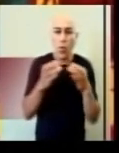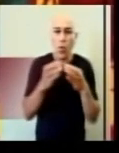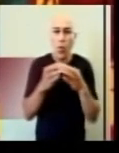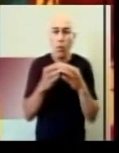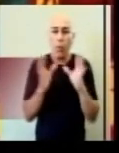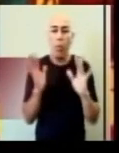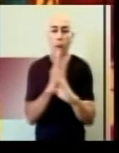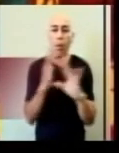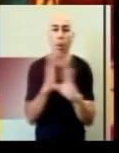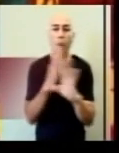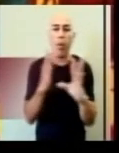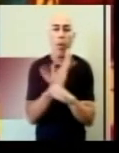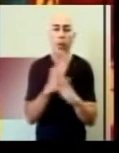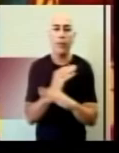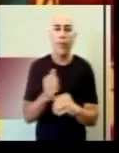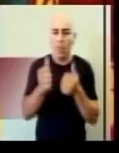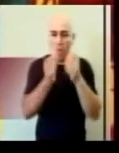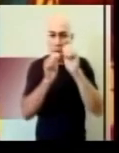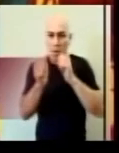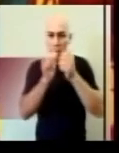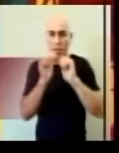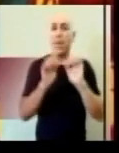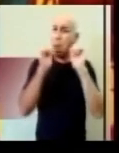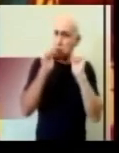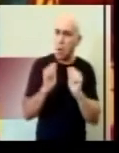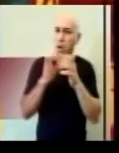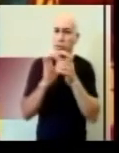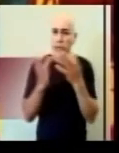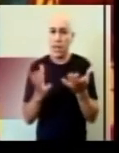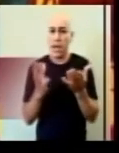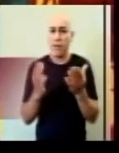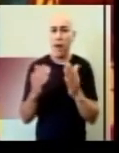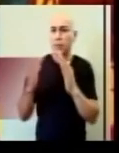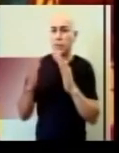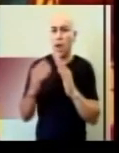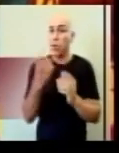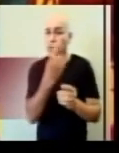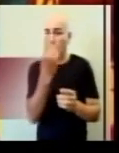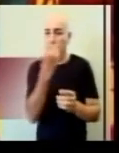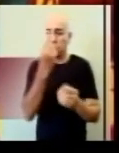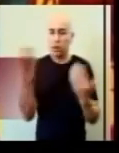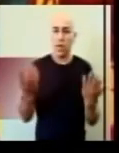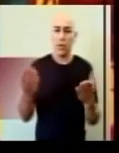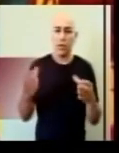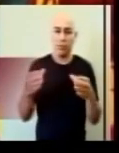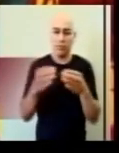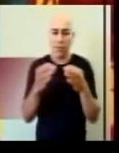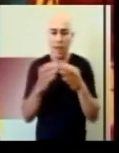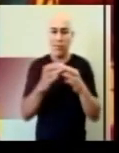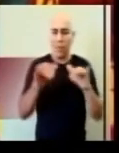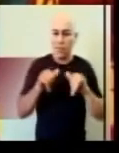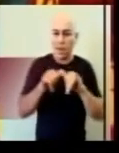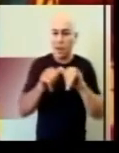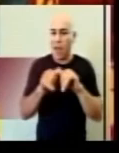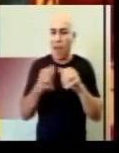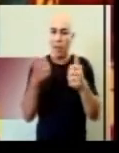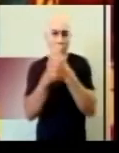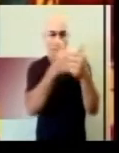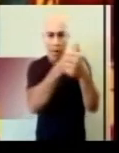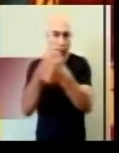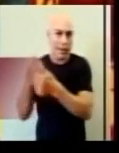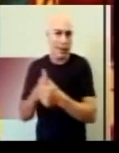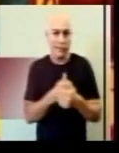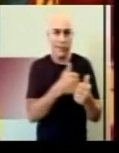álcool consumido por cada cidadão. Né? Então, onde houver aglomeração em torno deste tipo de estabelecimento, o